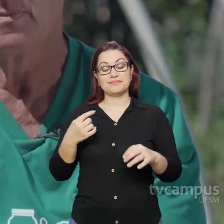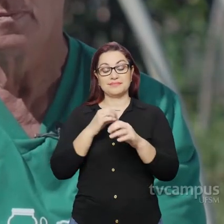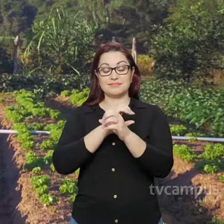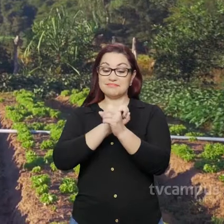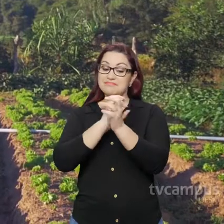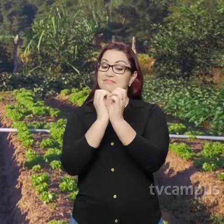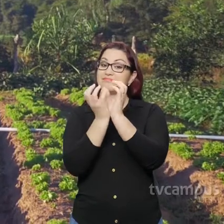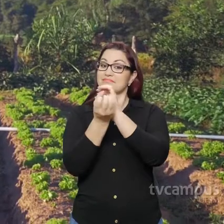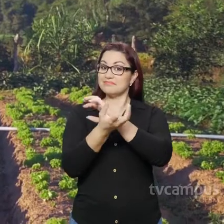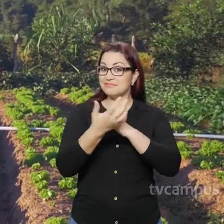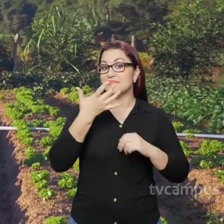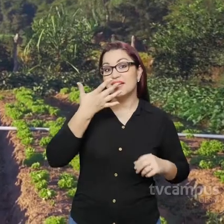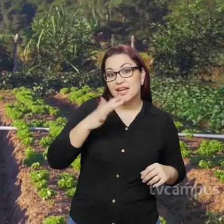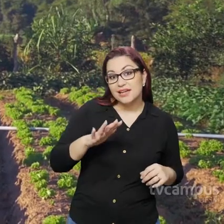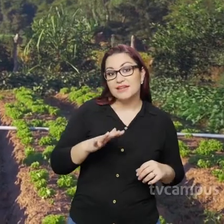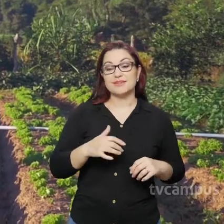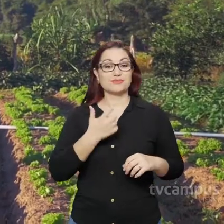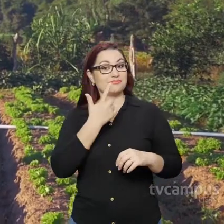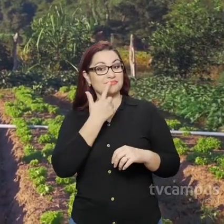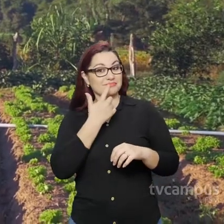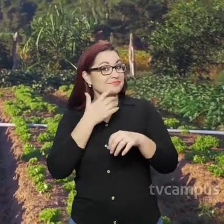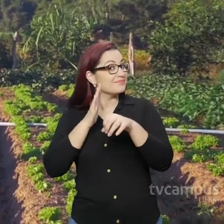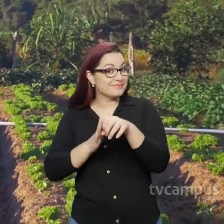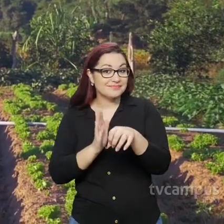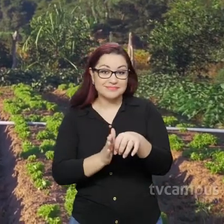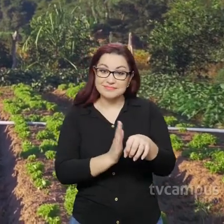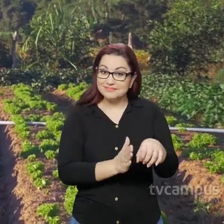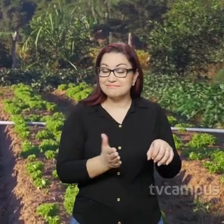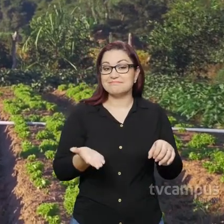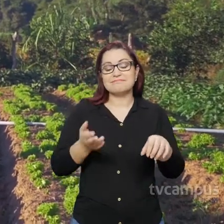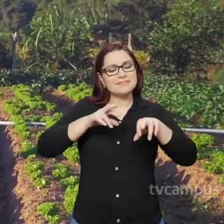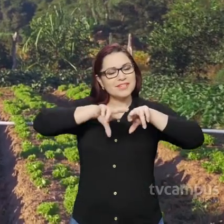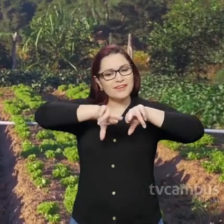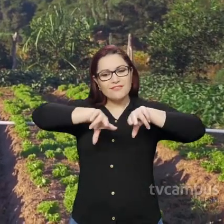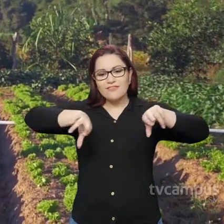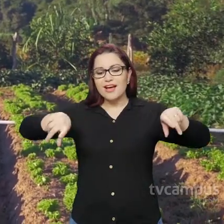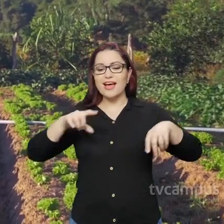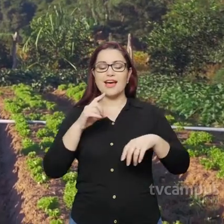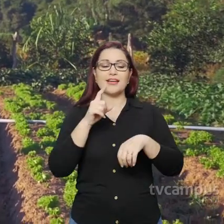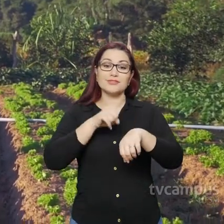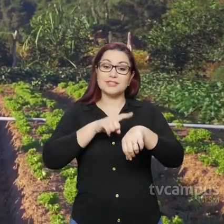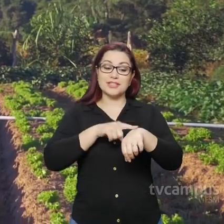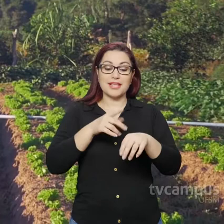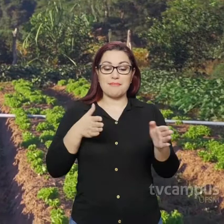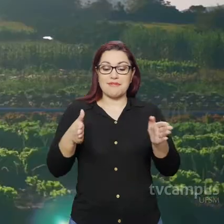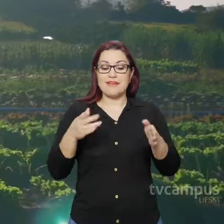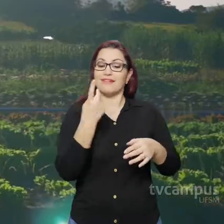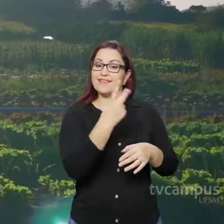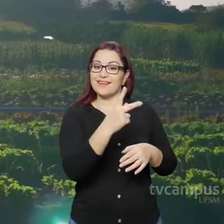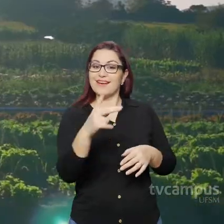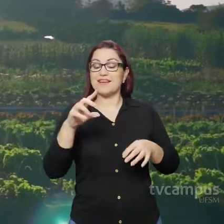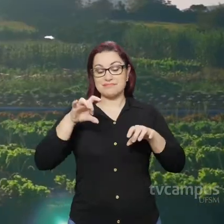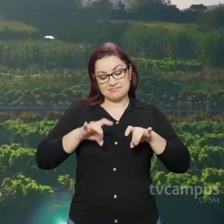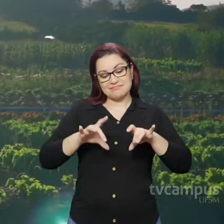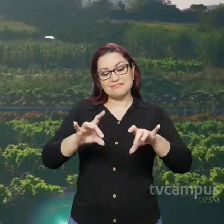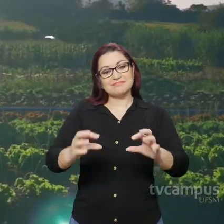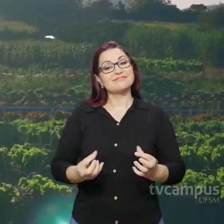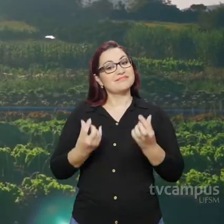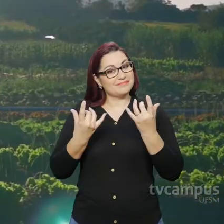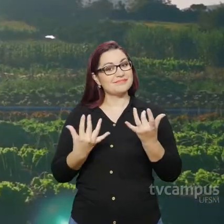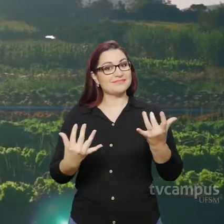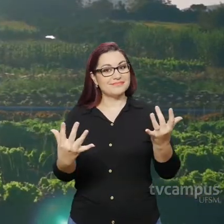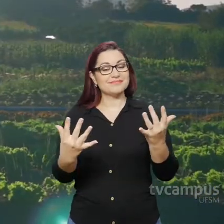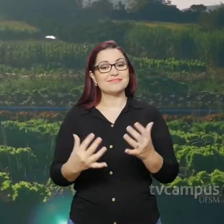radite, couve-flor, tomate, mas essas plantas, tomate, couve-flor, essas coisas só na